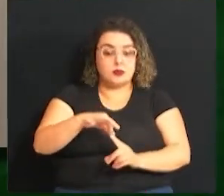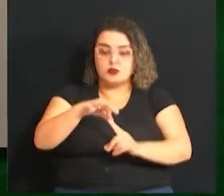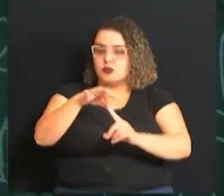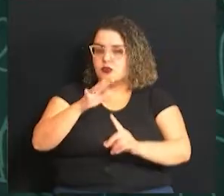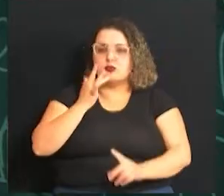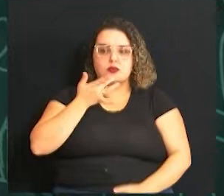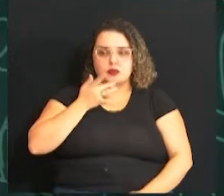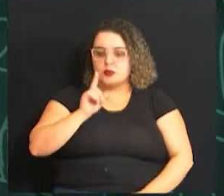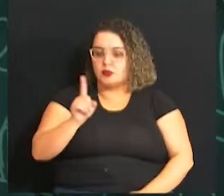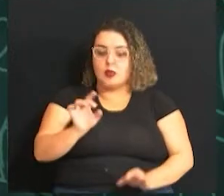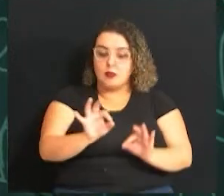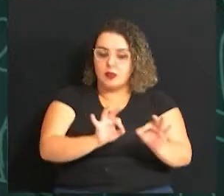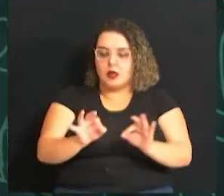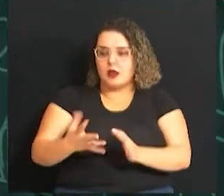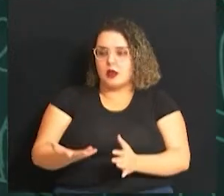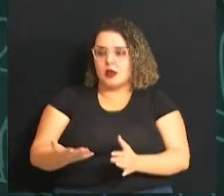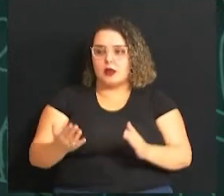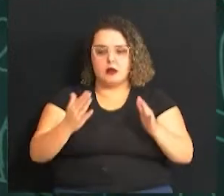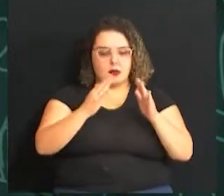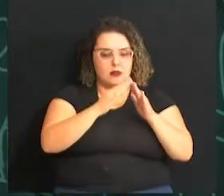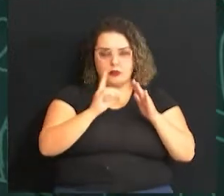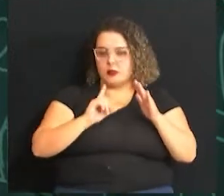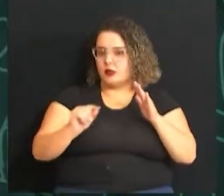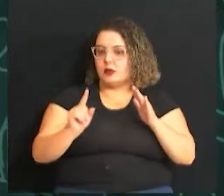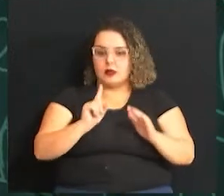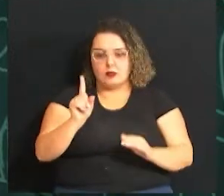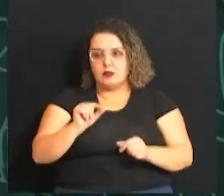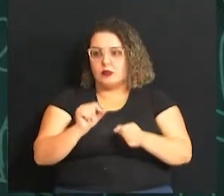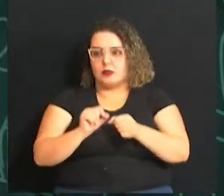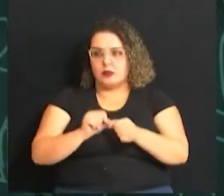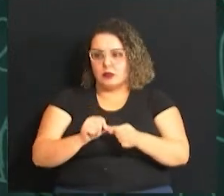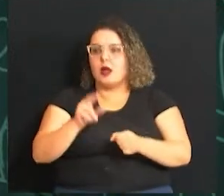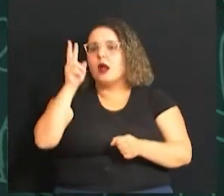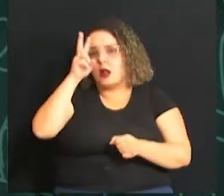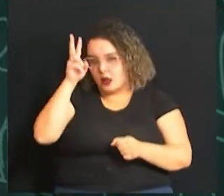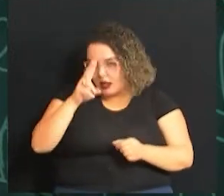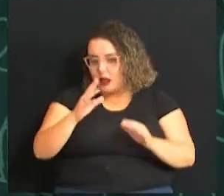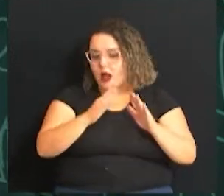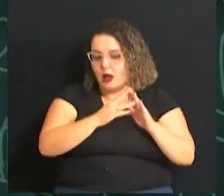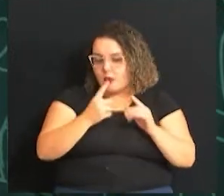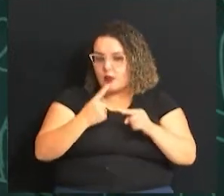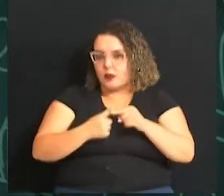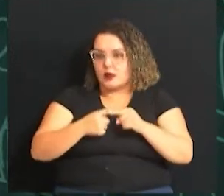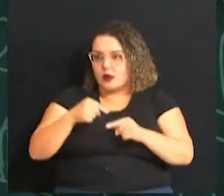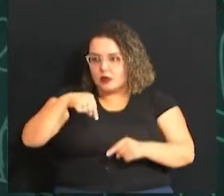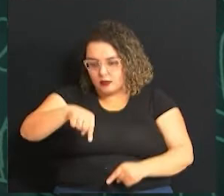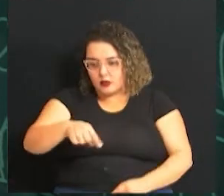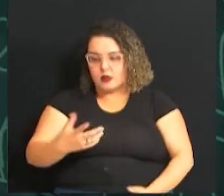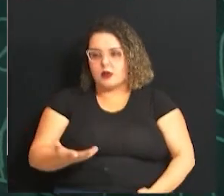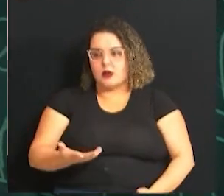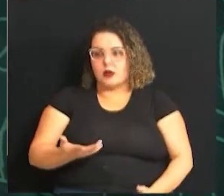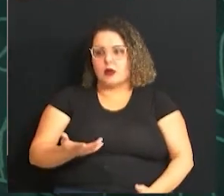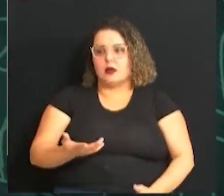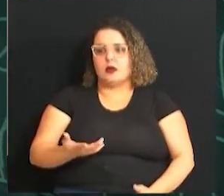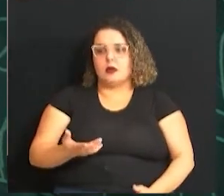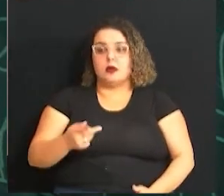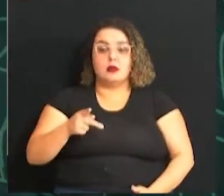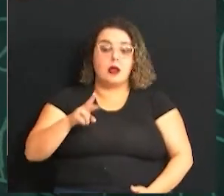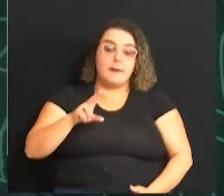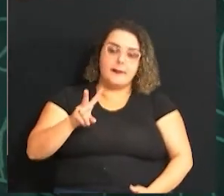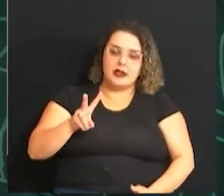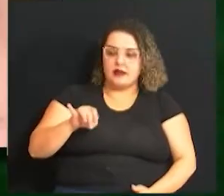não é prioridade, não estava planejado, a gente saiu de casa, não foi para fazer isso. Lembra para que a gente saiu? Aí você atua